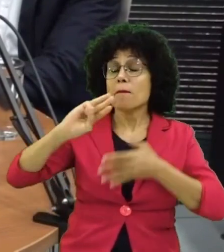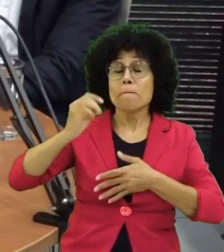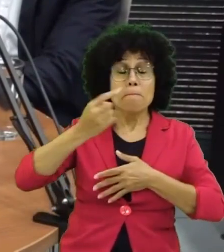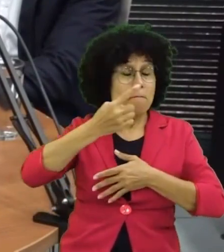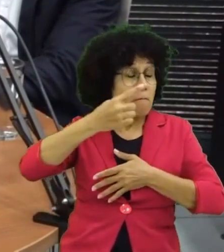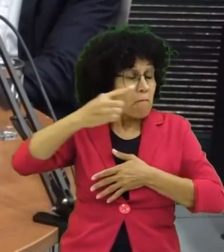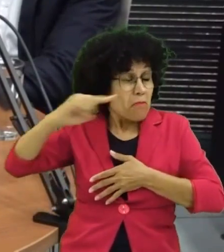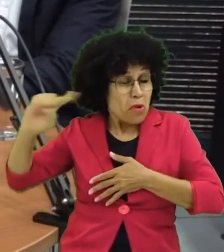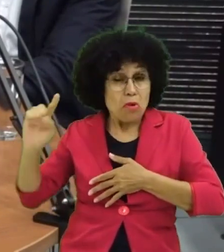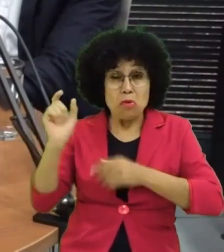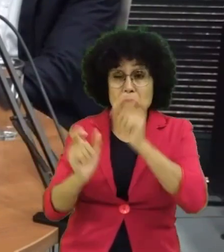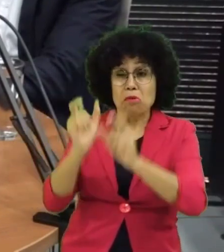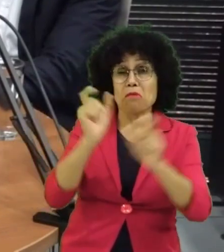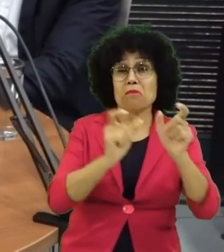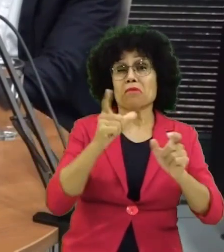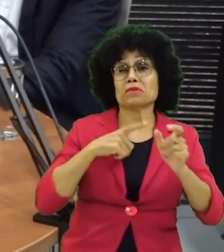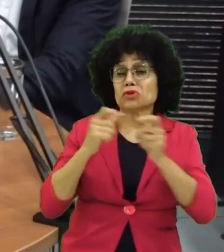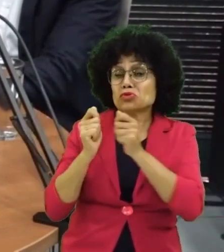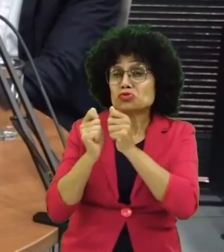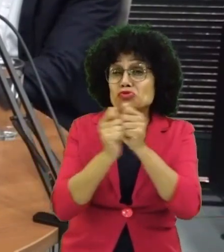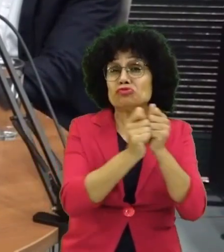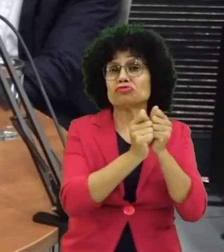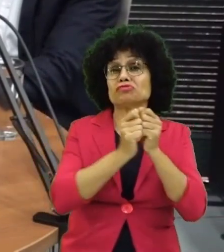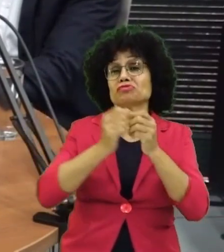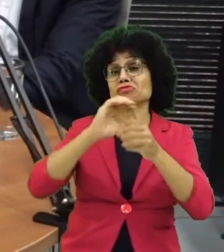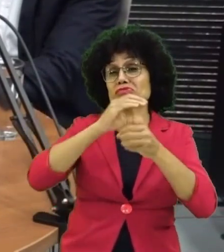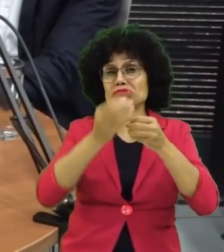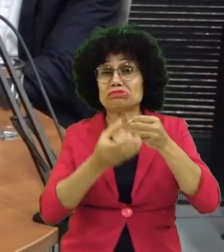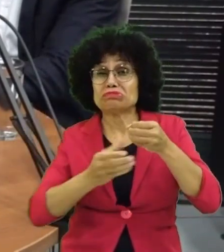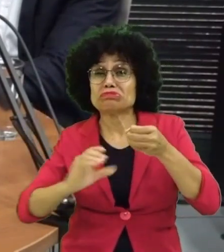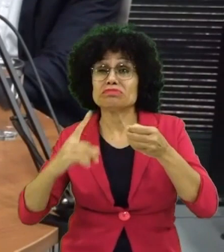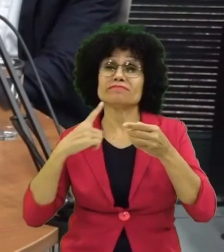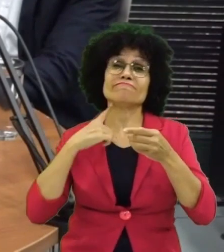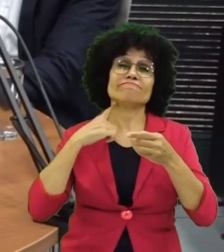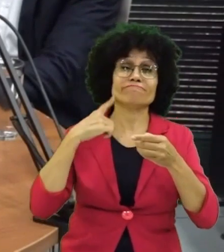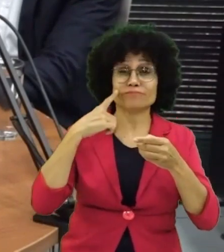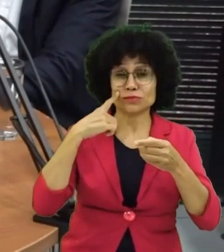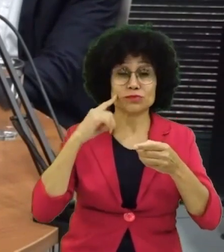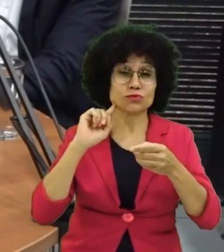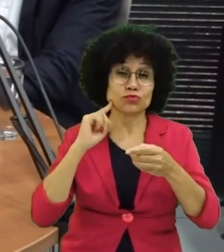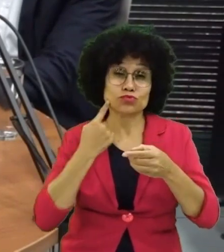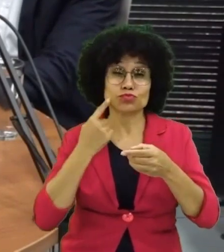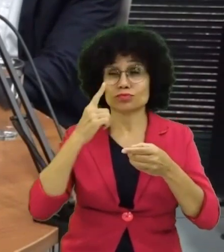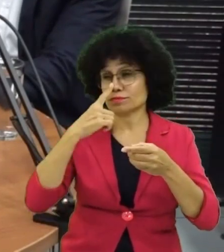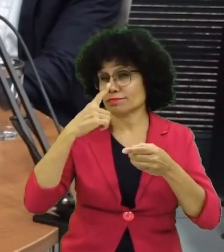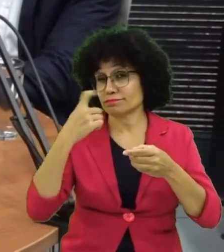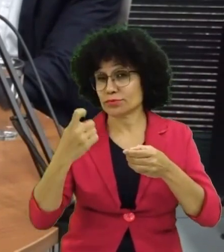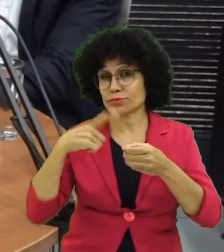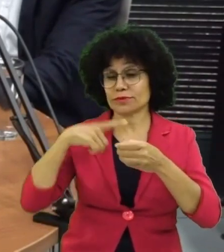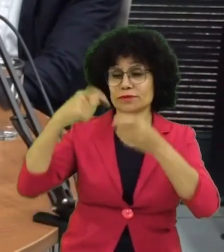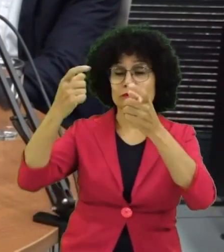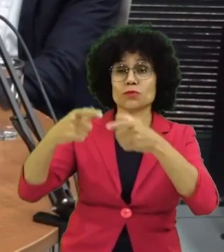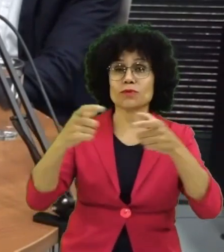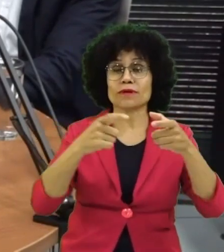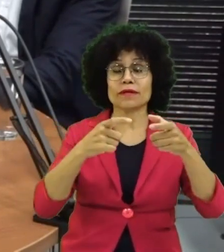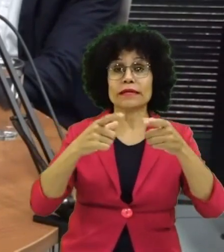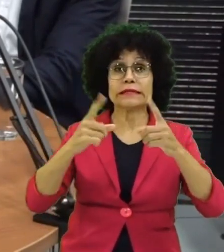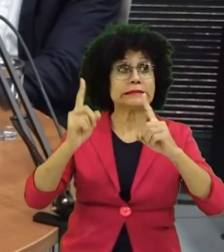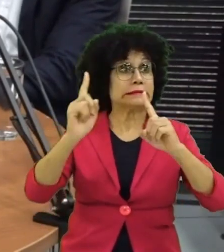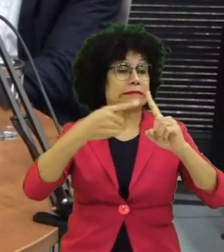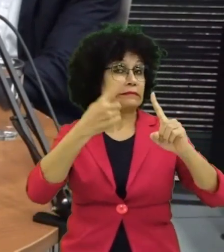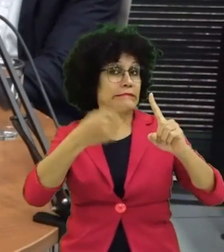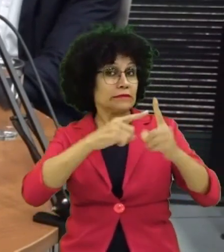pessoas convivendo com esgoto na rua, sendo despejado em lugares não adequados. Isso mostra ainda que os desafios ainda são muitos